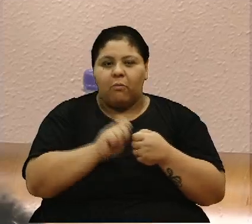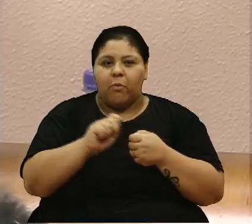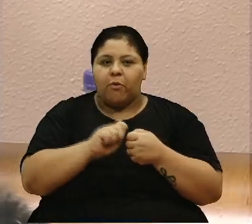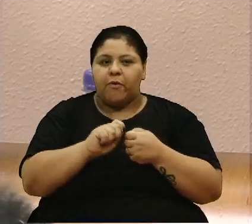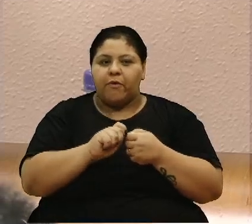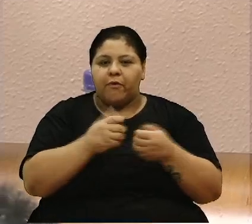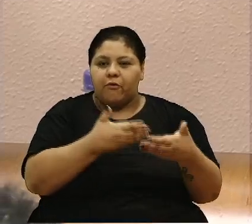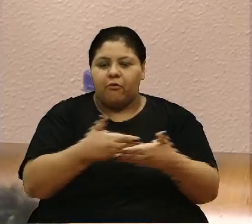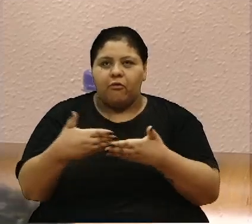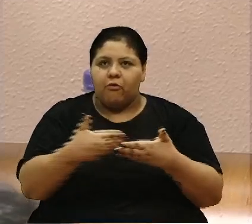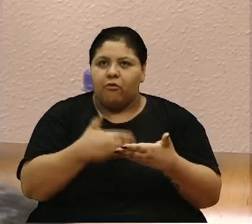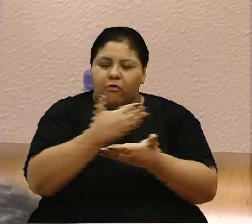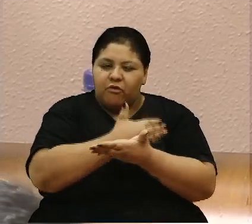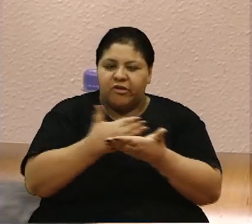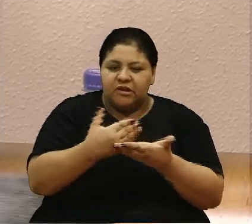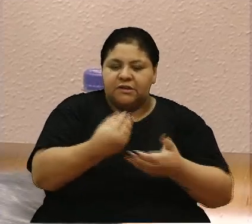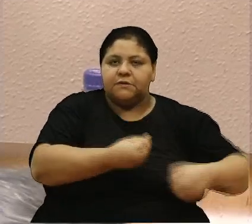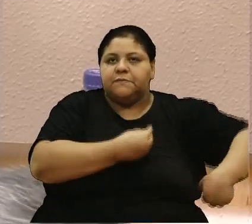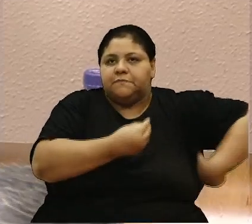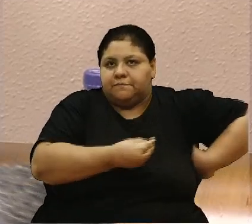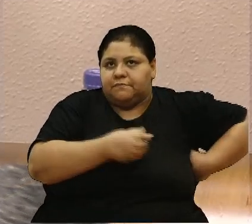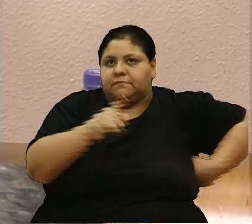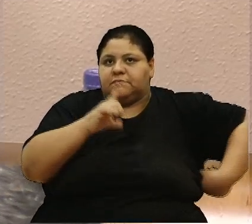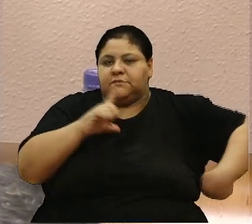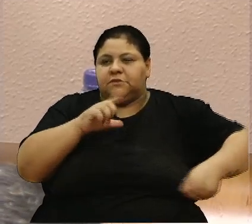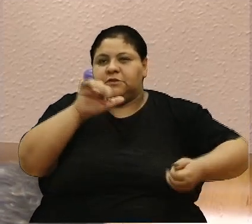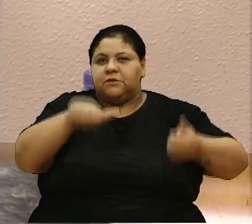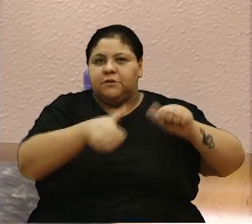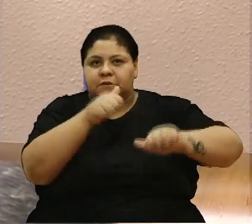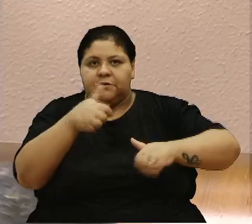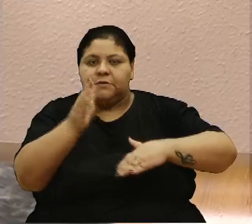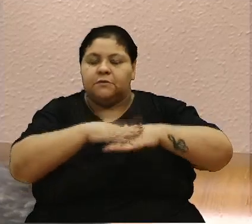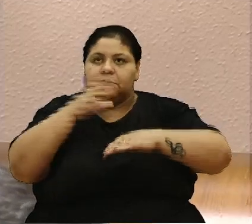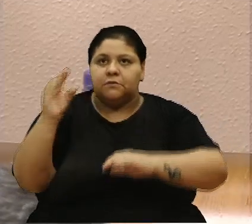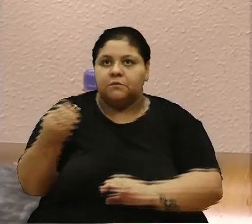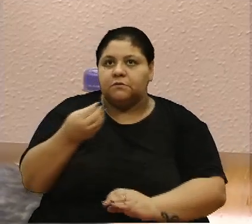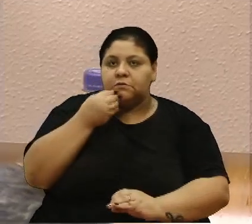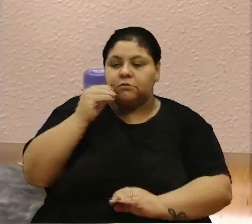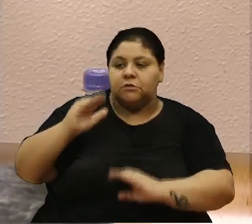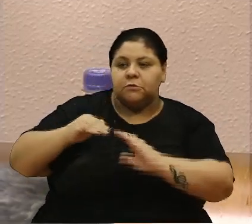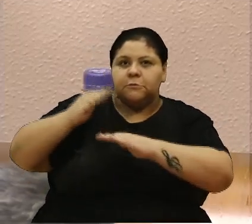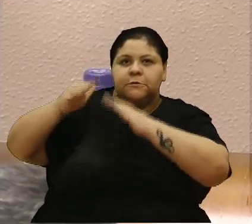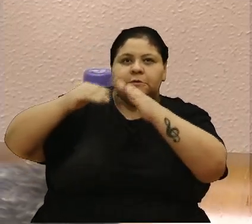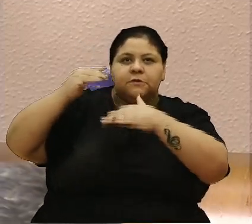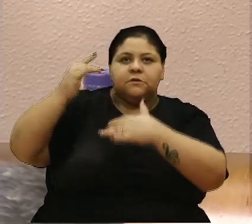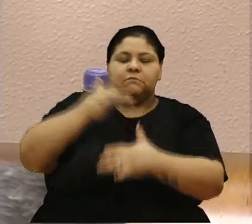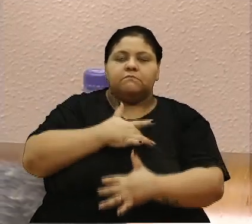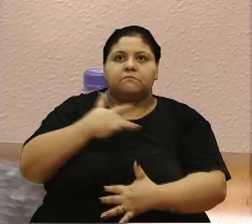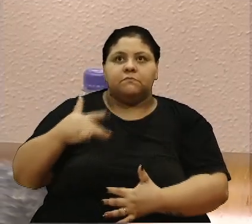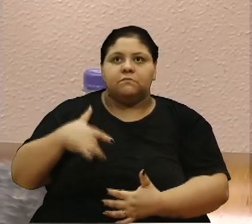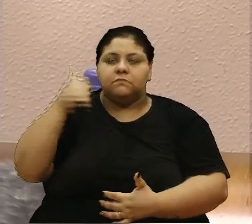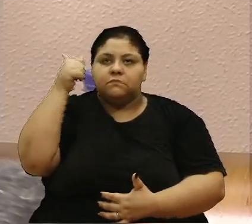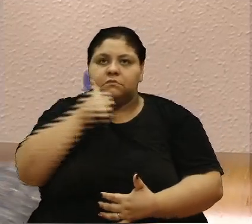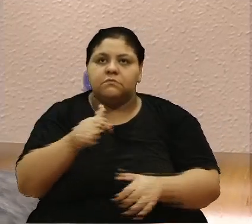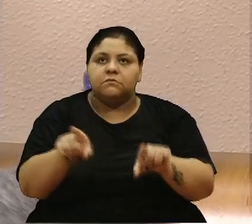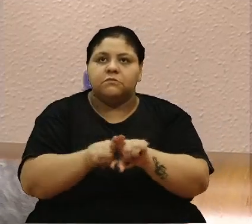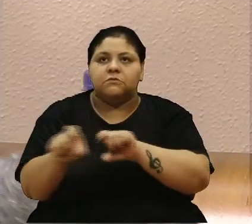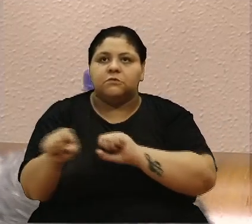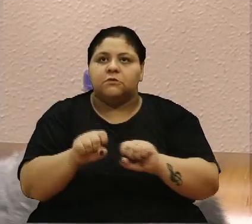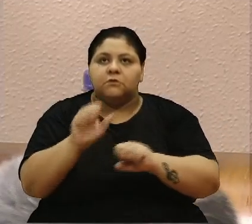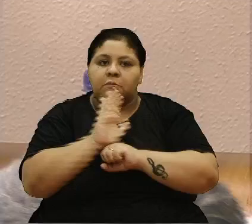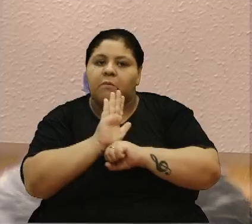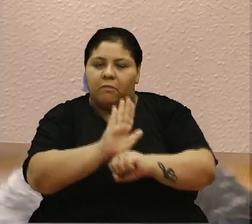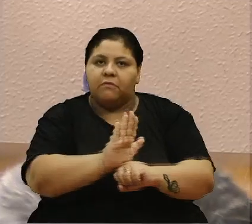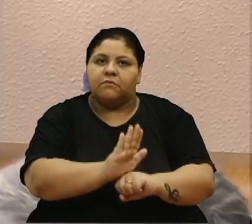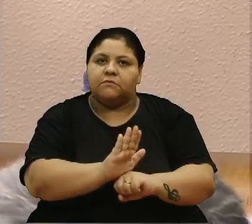os bebês, desde o início da sua vida, tenham qualidade, tenham mais possibilidade de crescer de forma saudável e que as mulheres também possam contribuir com